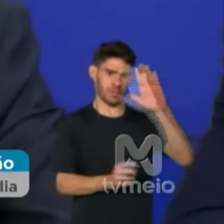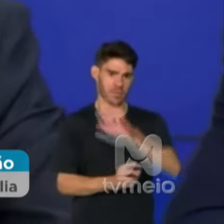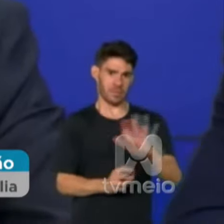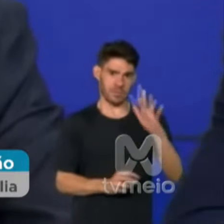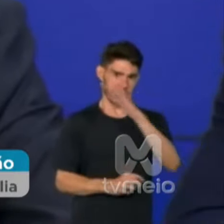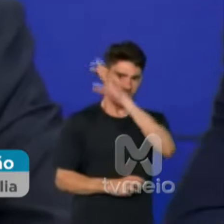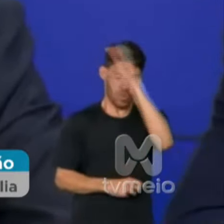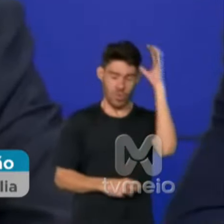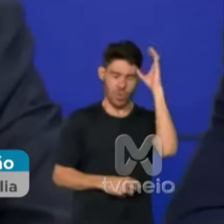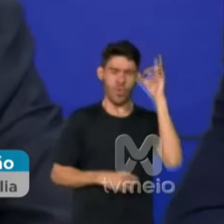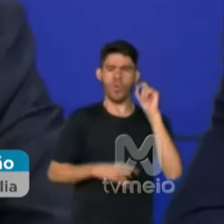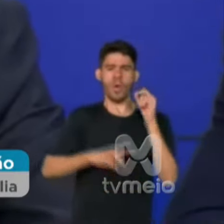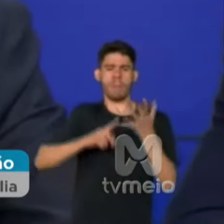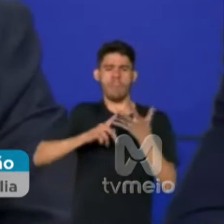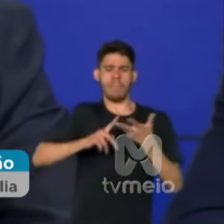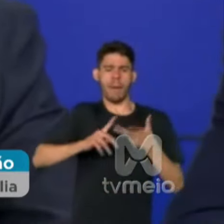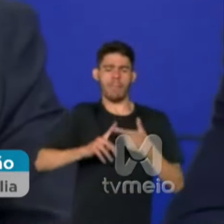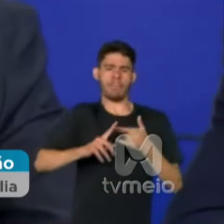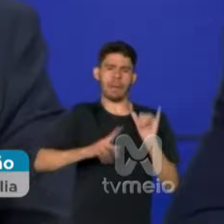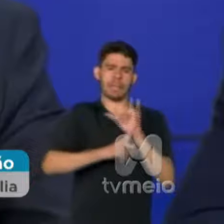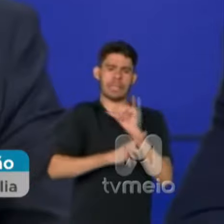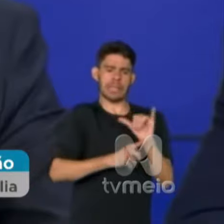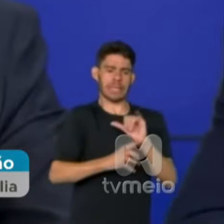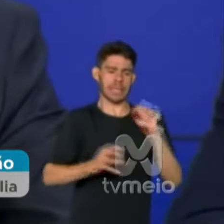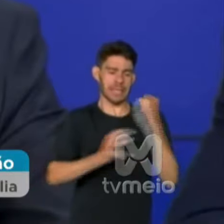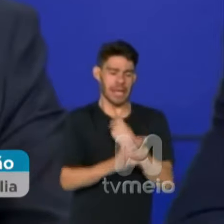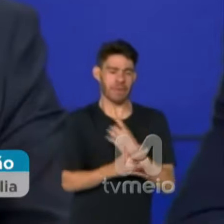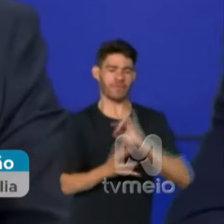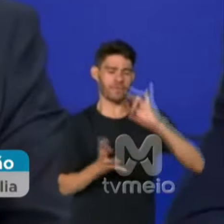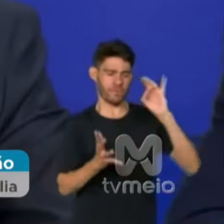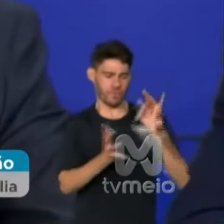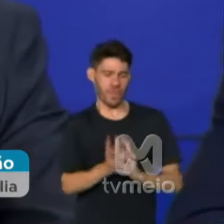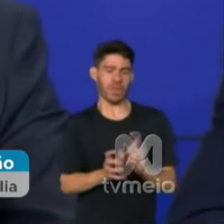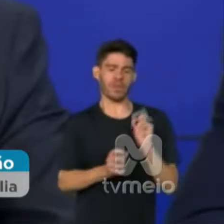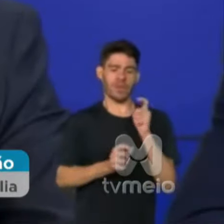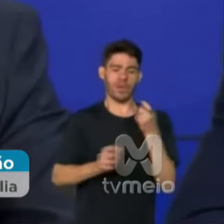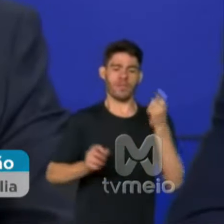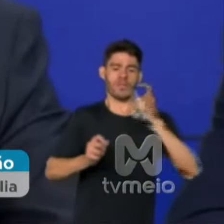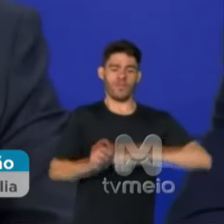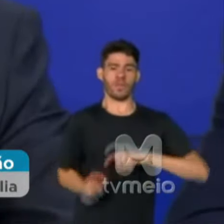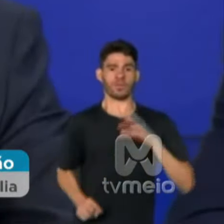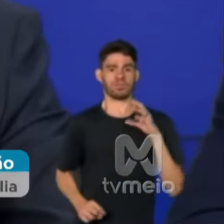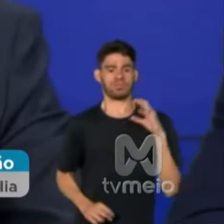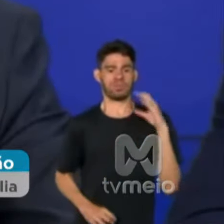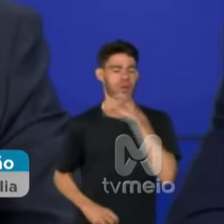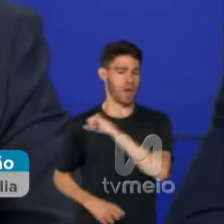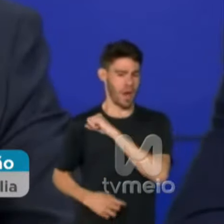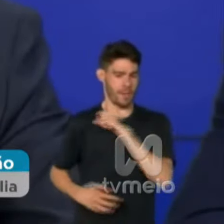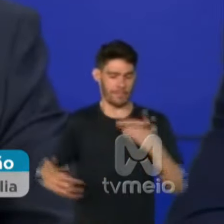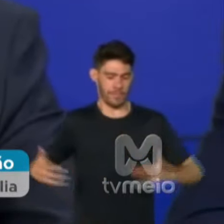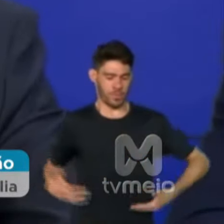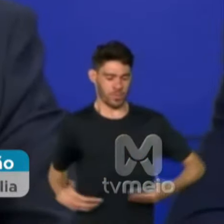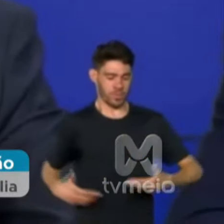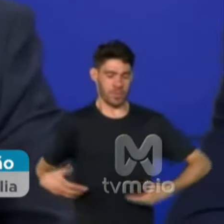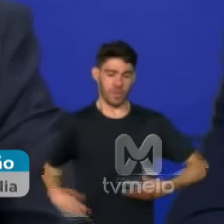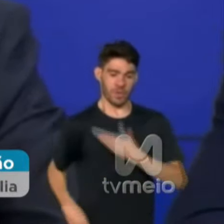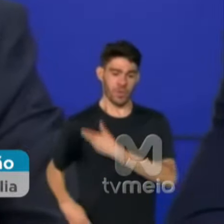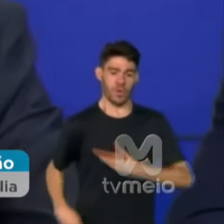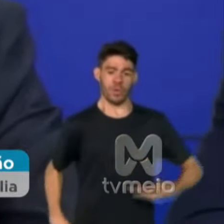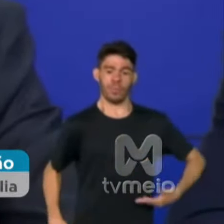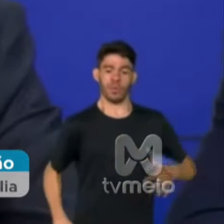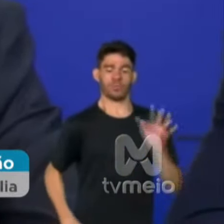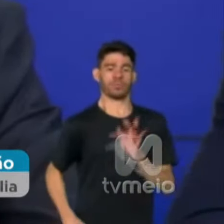adotasse todas as medidas necessárias para garantir efetivamente O Retorno Imediato do Serviço Público Federal